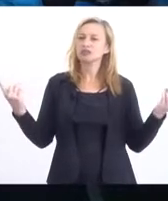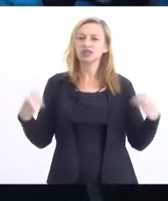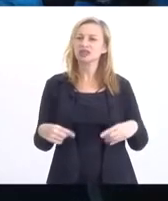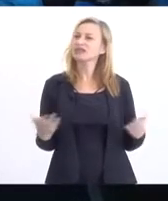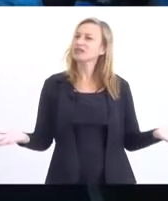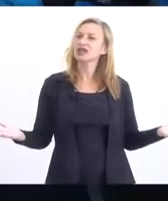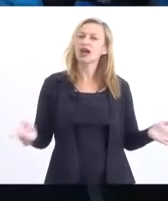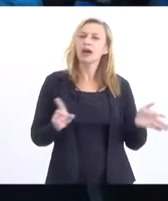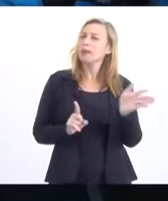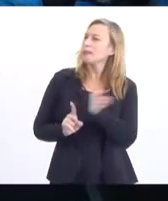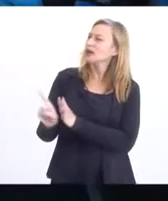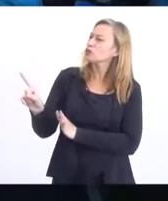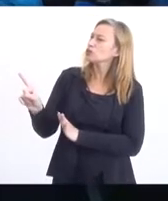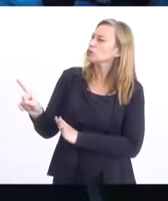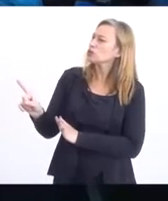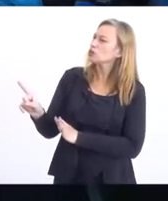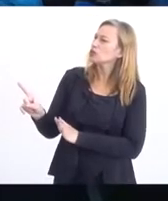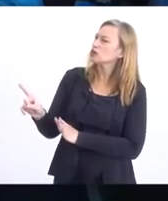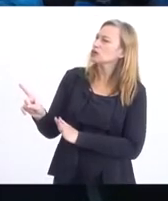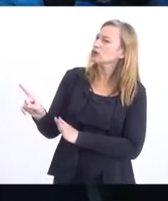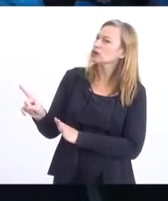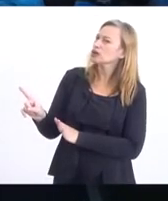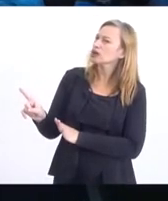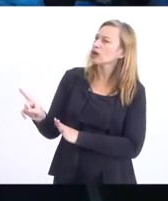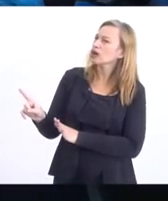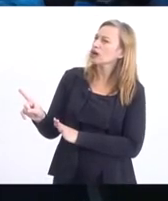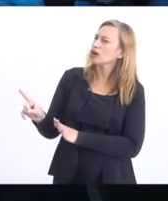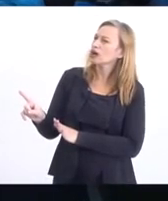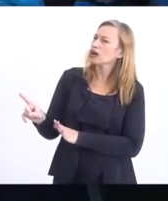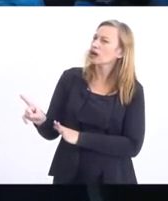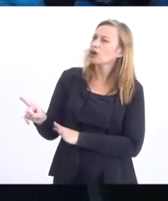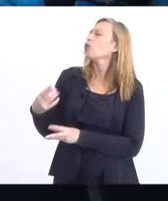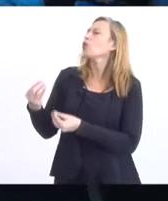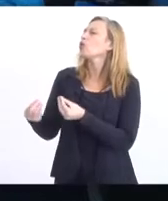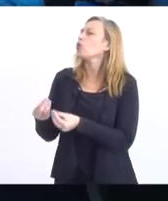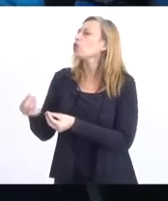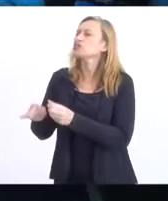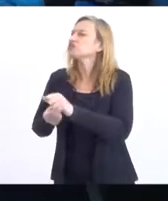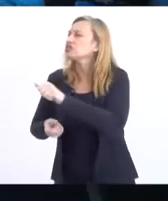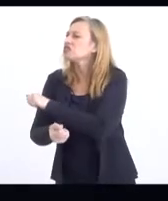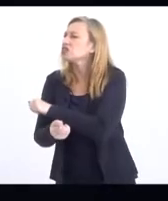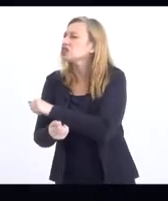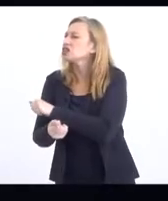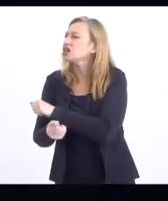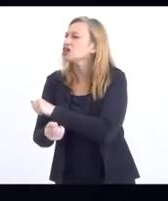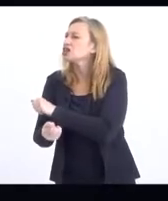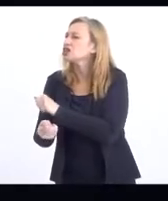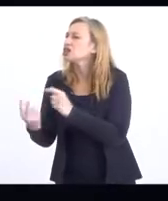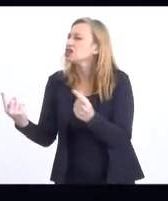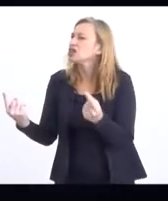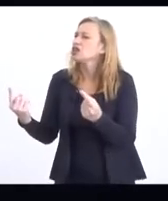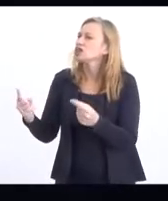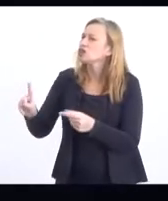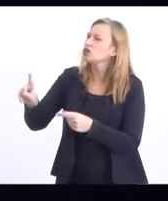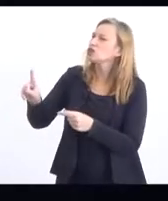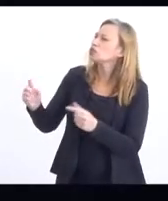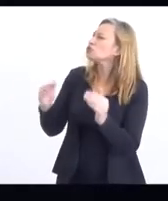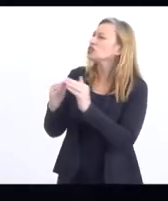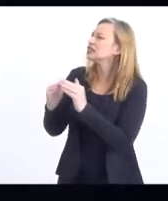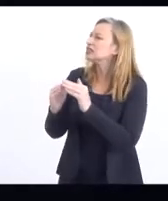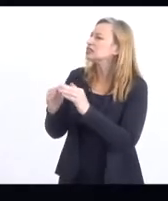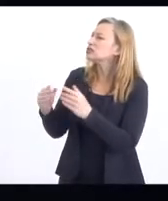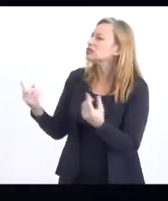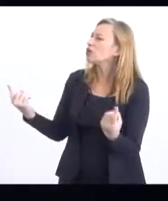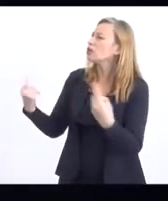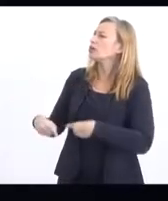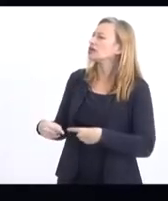veio e perguntou, Alessandro, perguntou ele assim, mas como é que você investe em adversário e